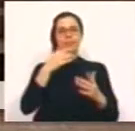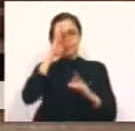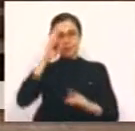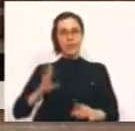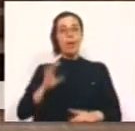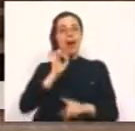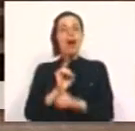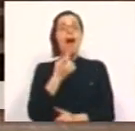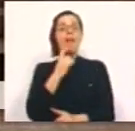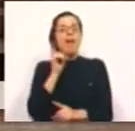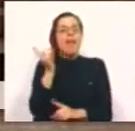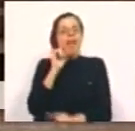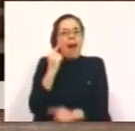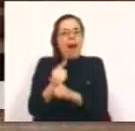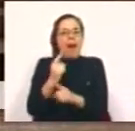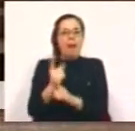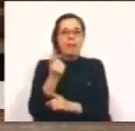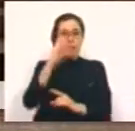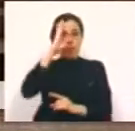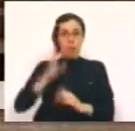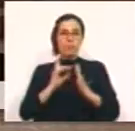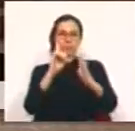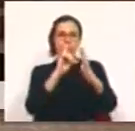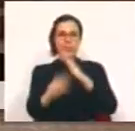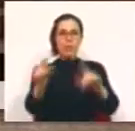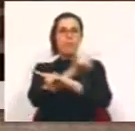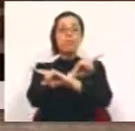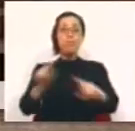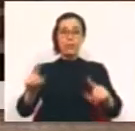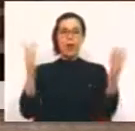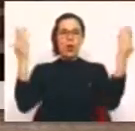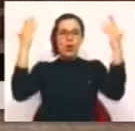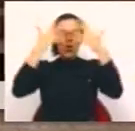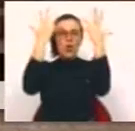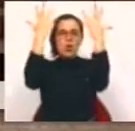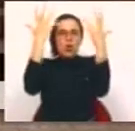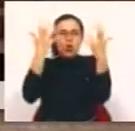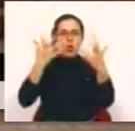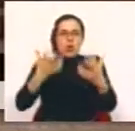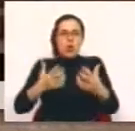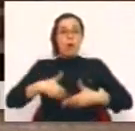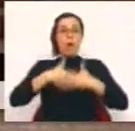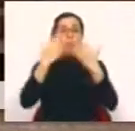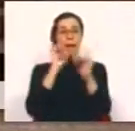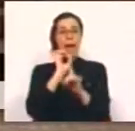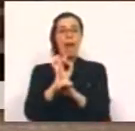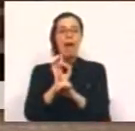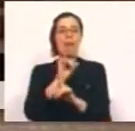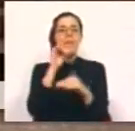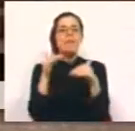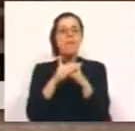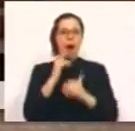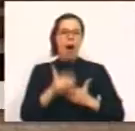de Abril, que nesse dia saíram dos quartéis, impedindo que em noites escuras ou em dias assim a